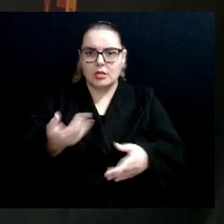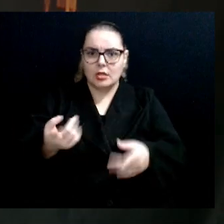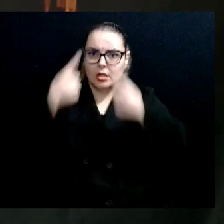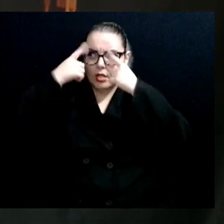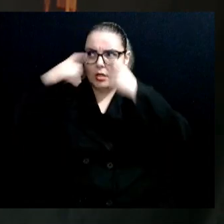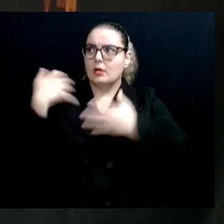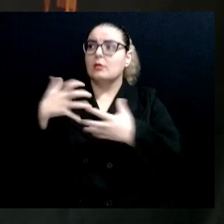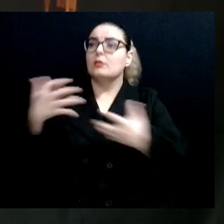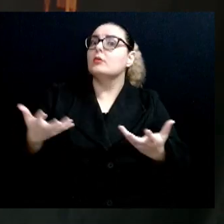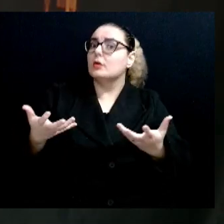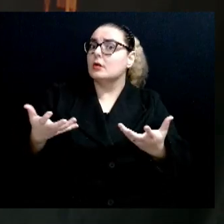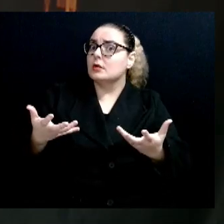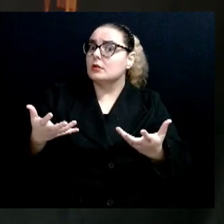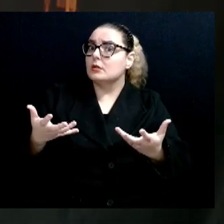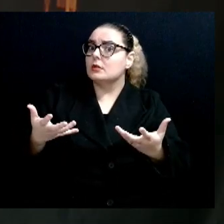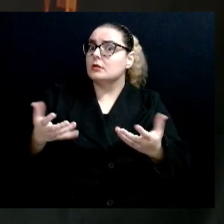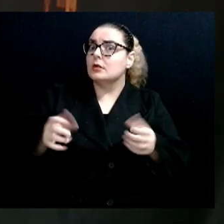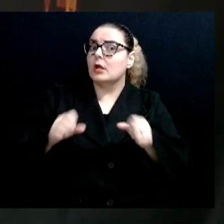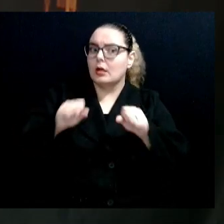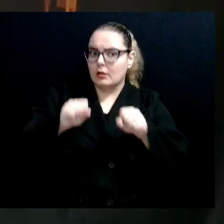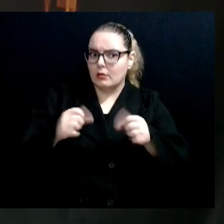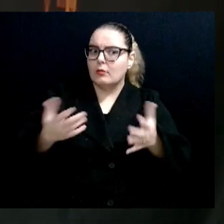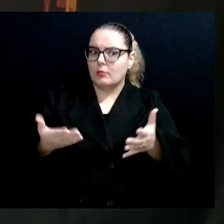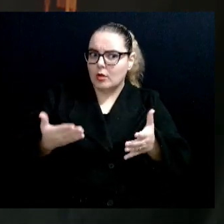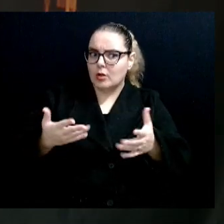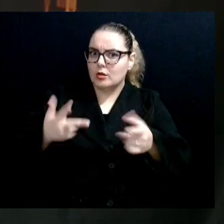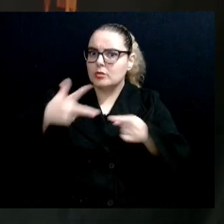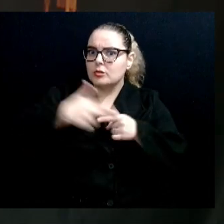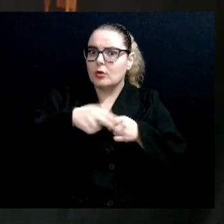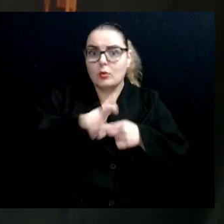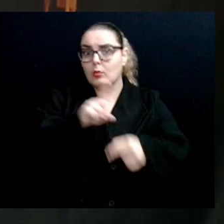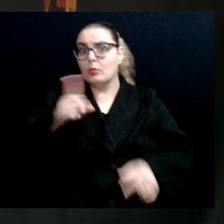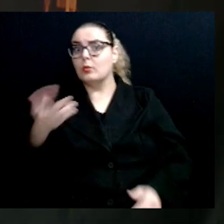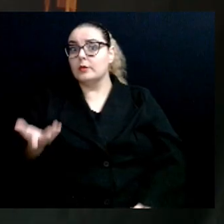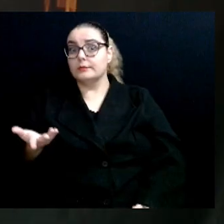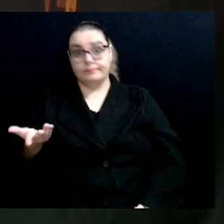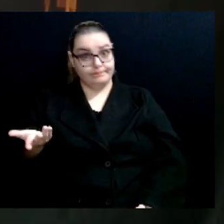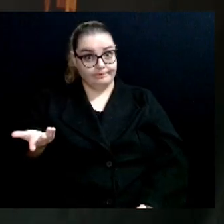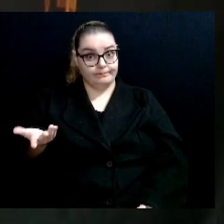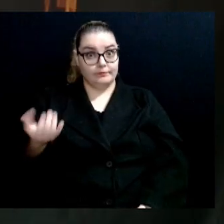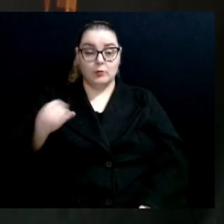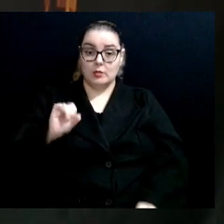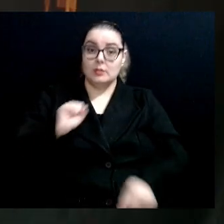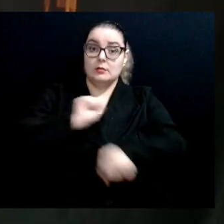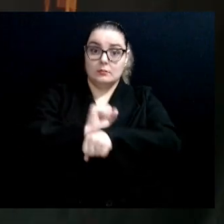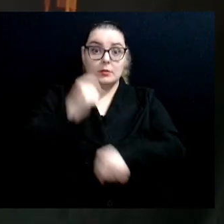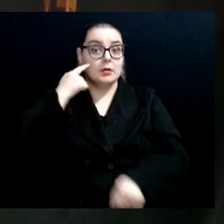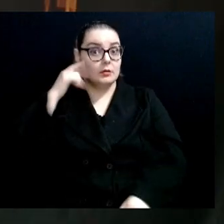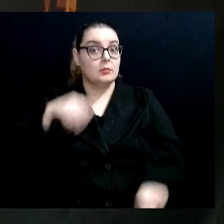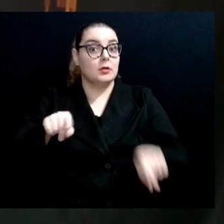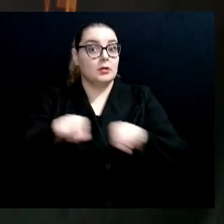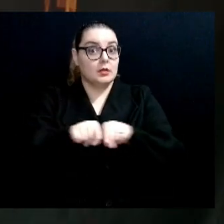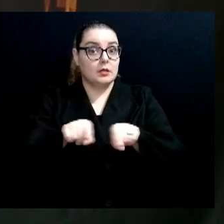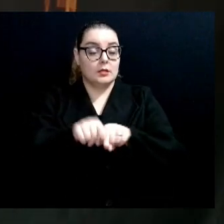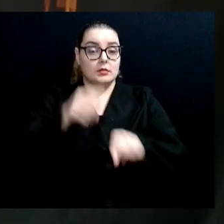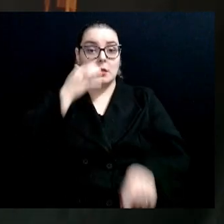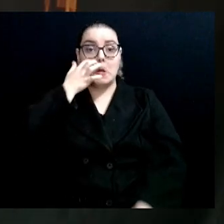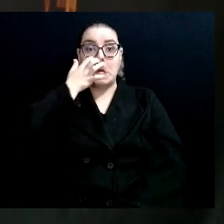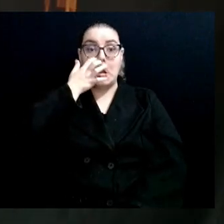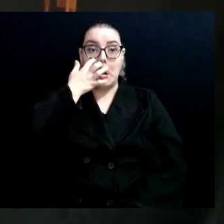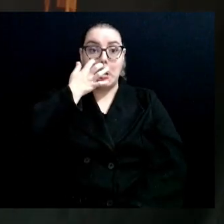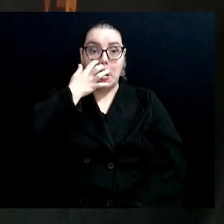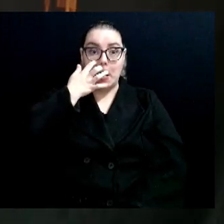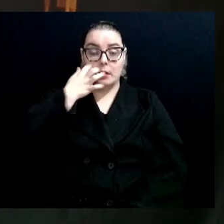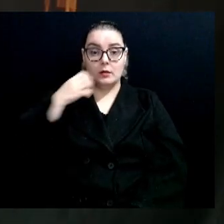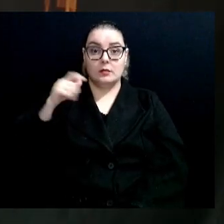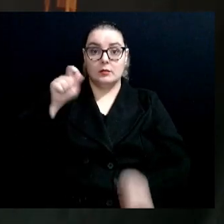gente pode, né, intervir ou não? Porque se a gente para pensar também, as pessoas idosas, elas